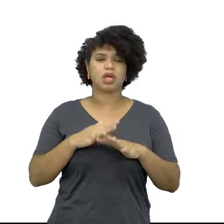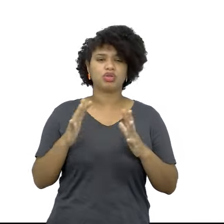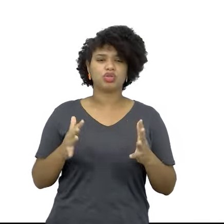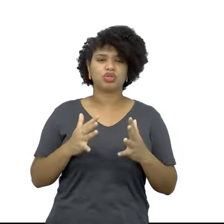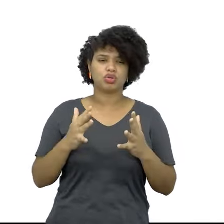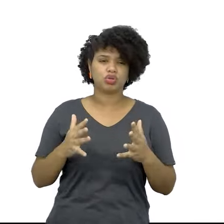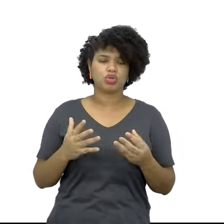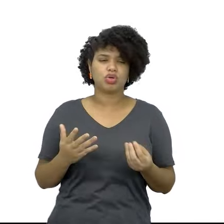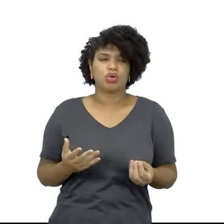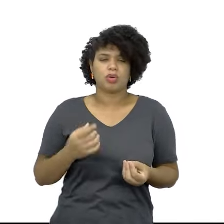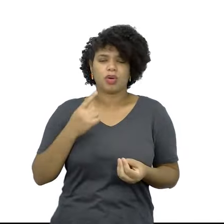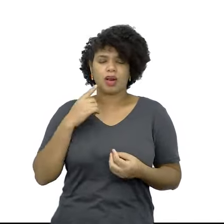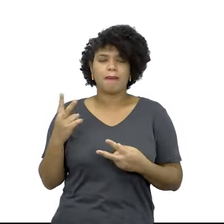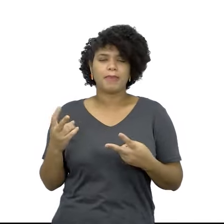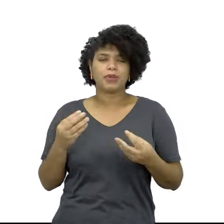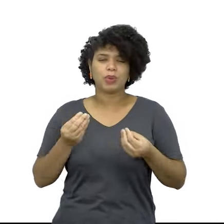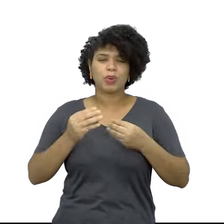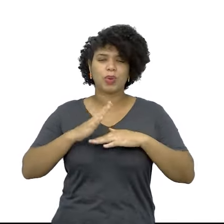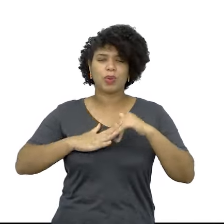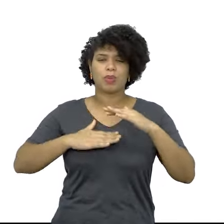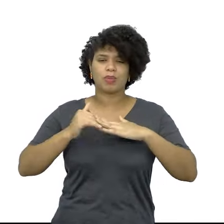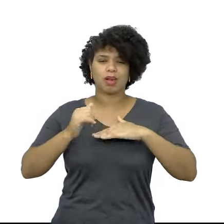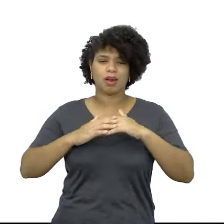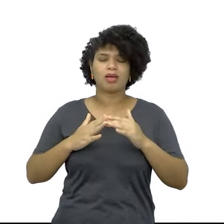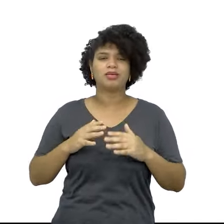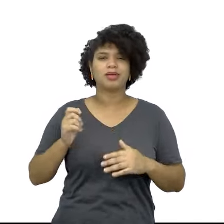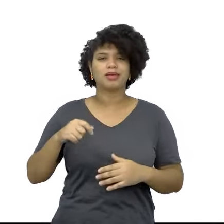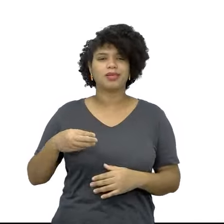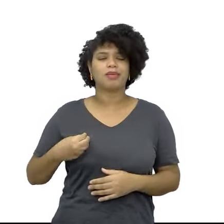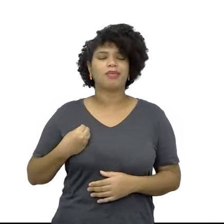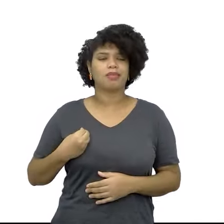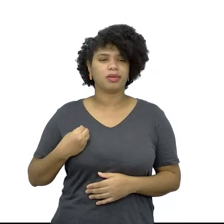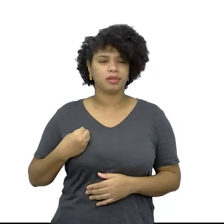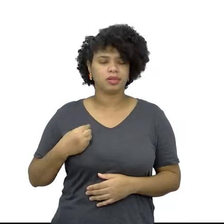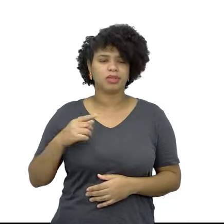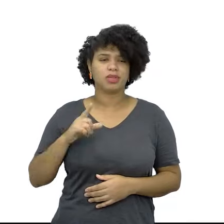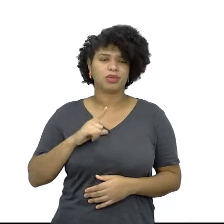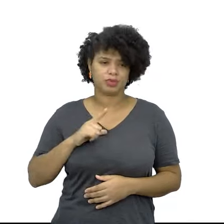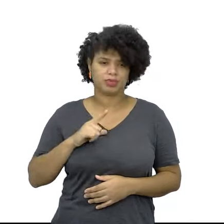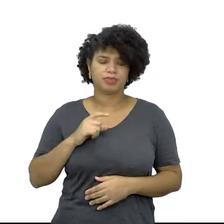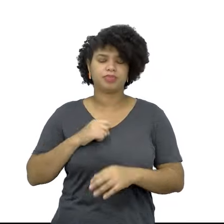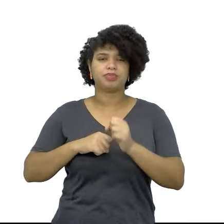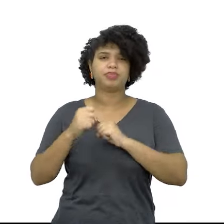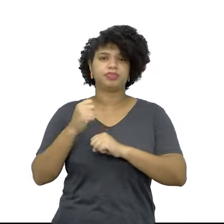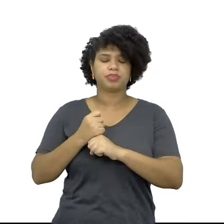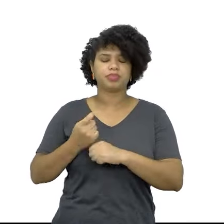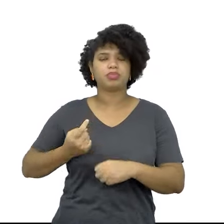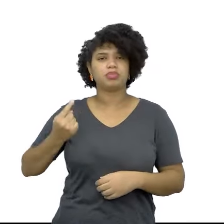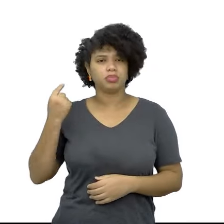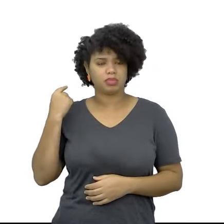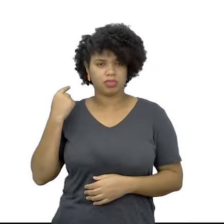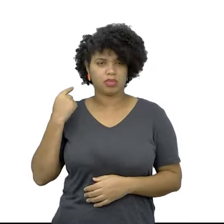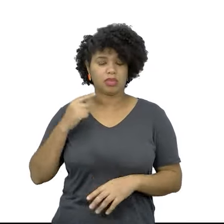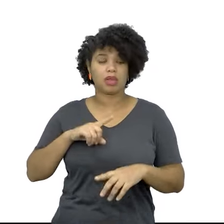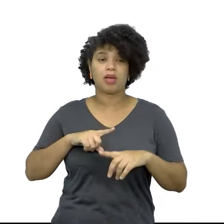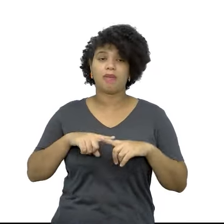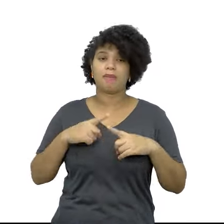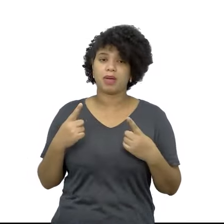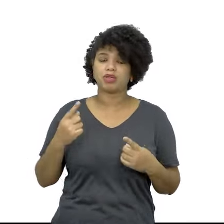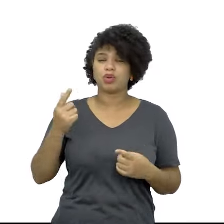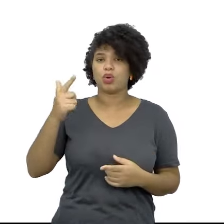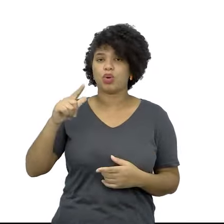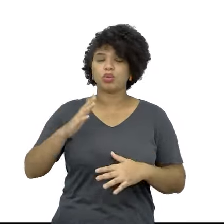De ver o quanto essa habilidade ela está presente lá no ano anterior, mas que ela é condição para que uma